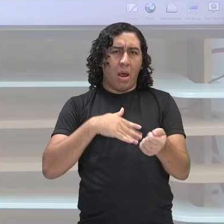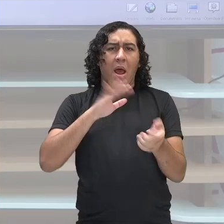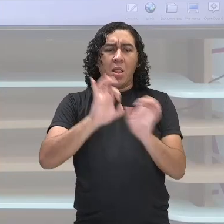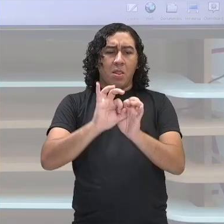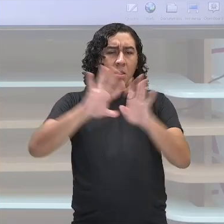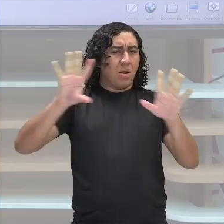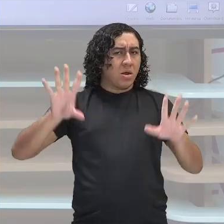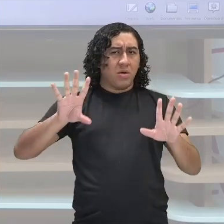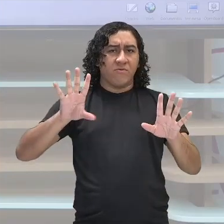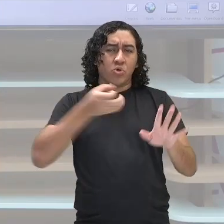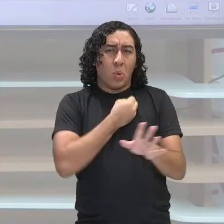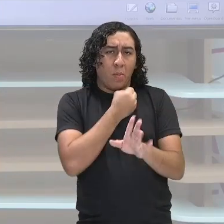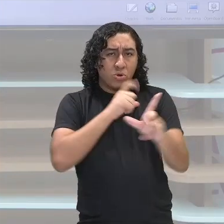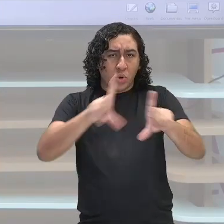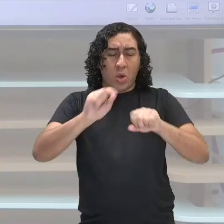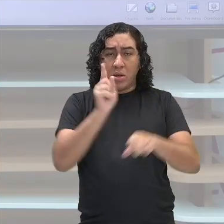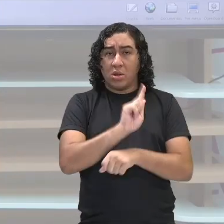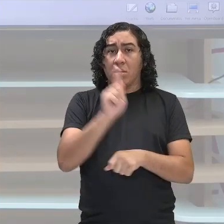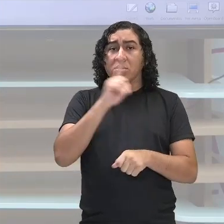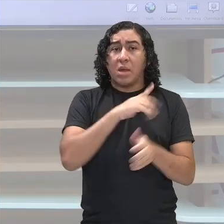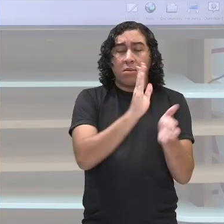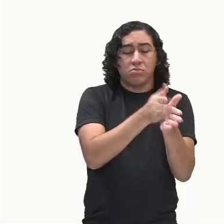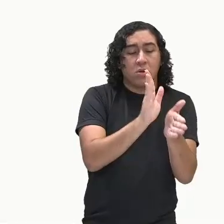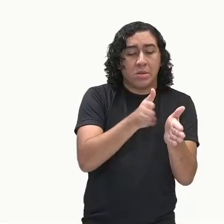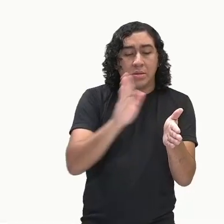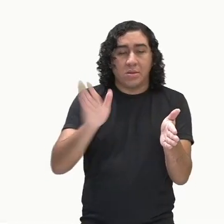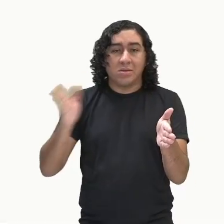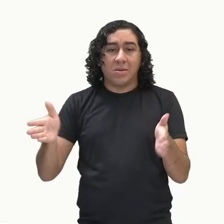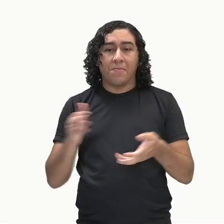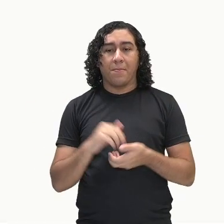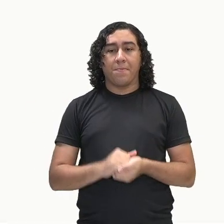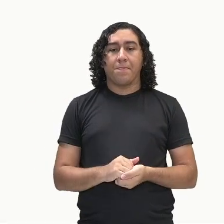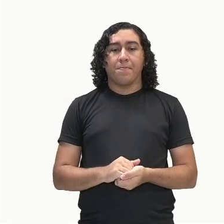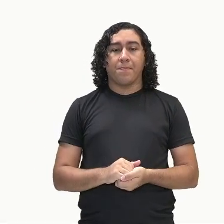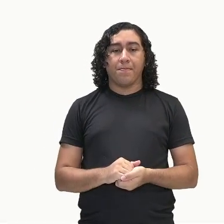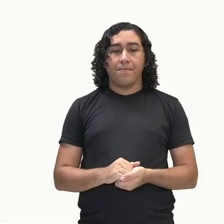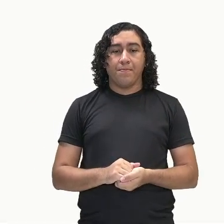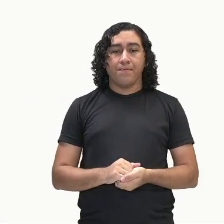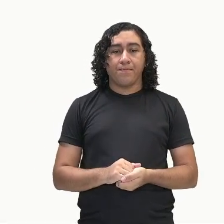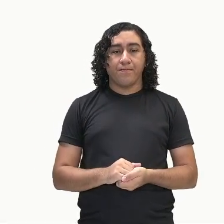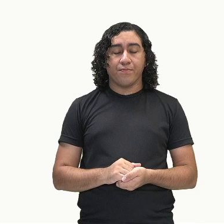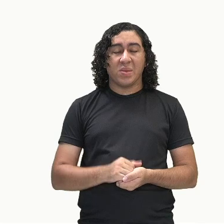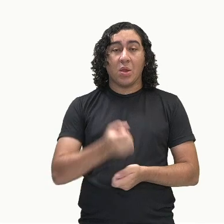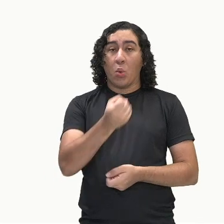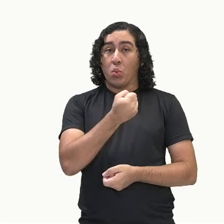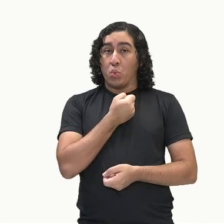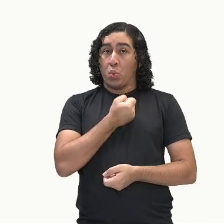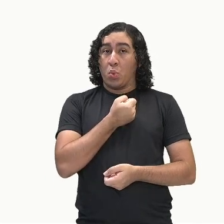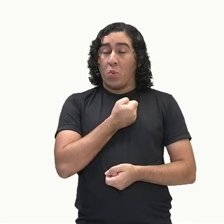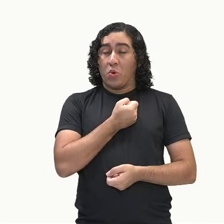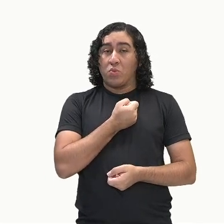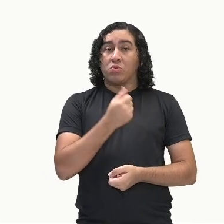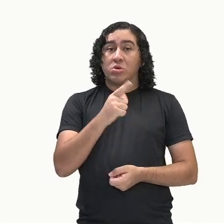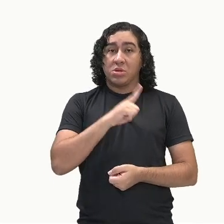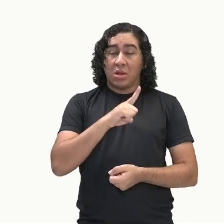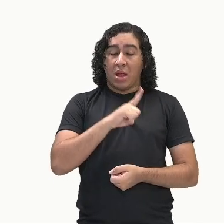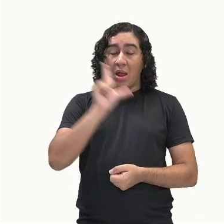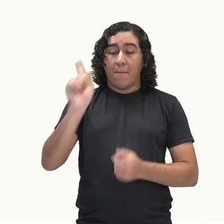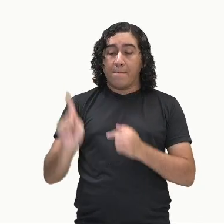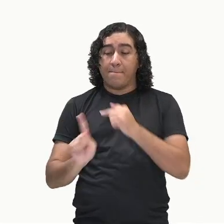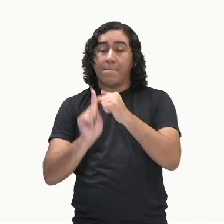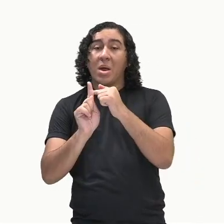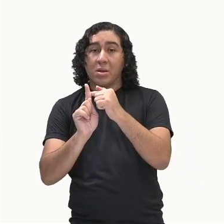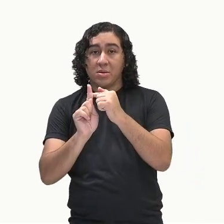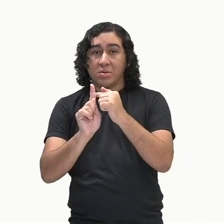ali um padrão, ela tem uma lógica, tá bom? Vamos voltar. Então, o valor que acrescentamos a cada